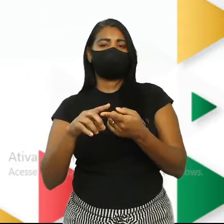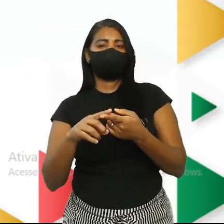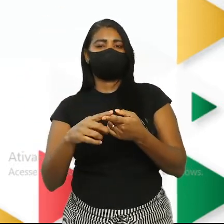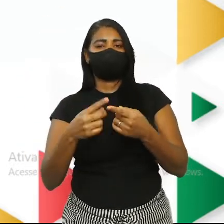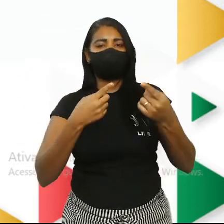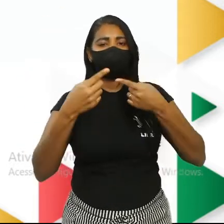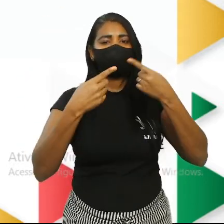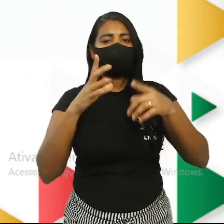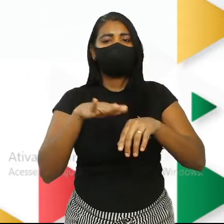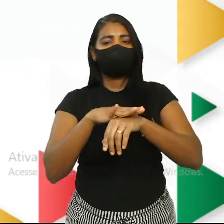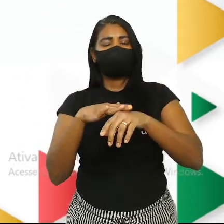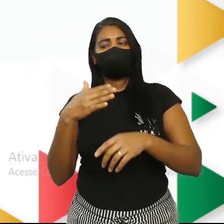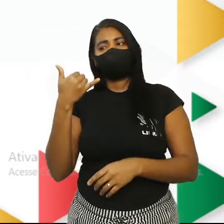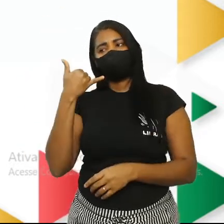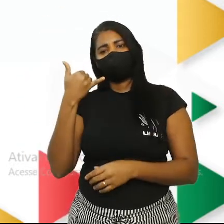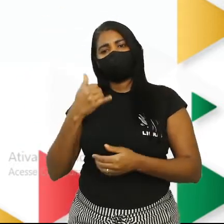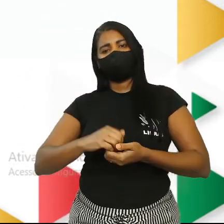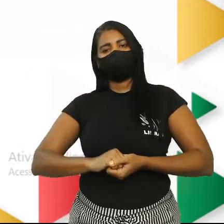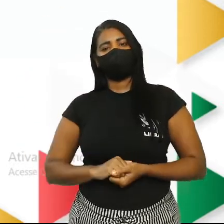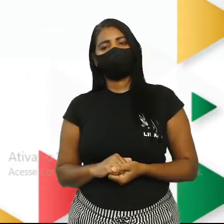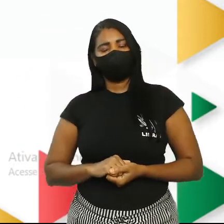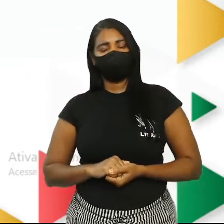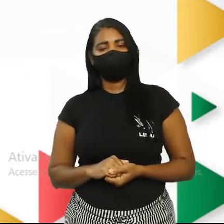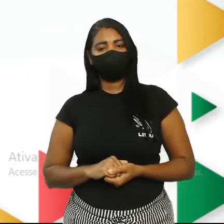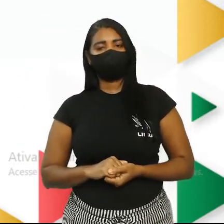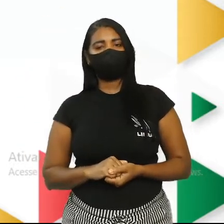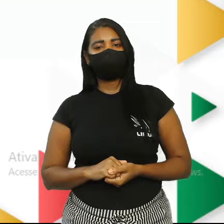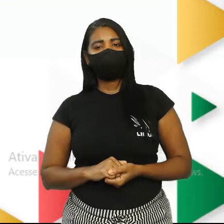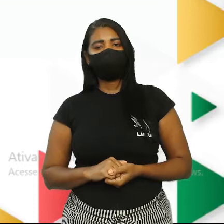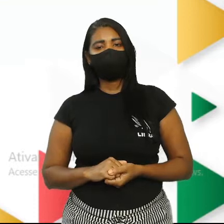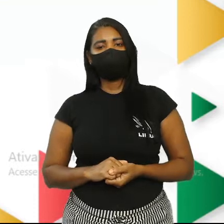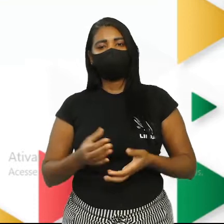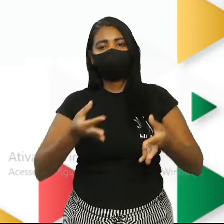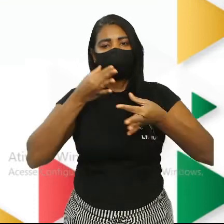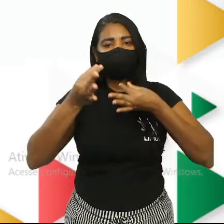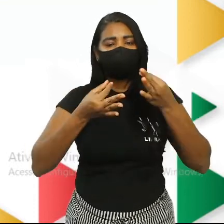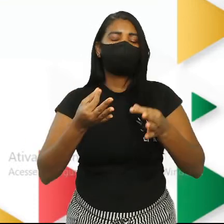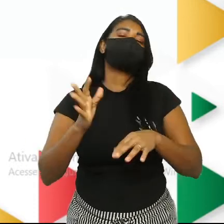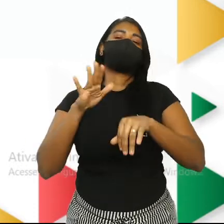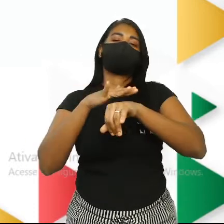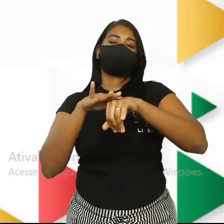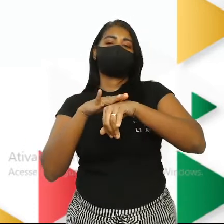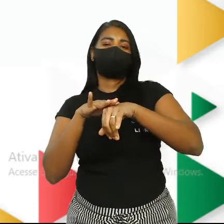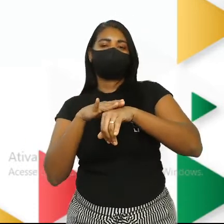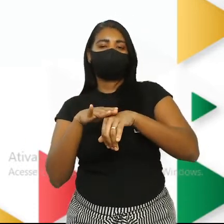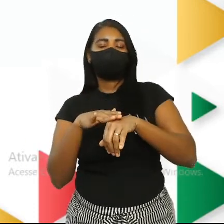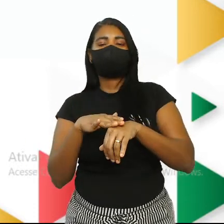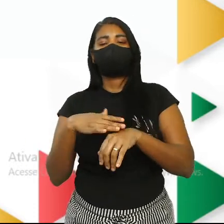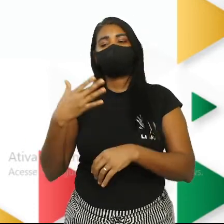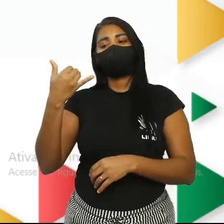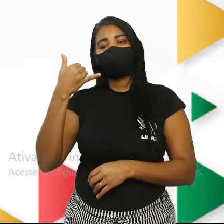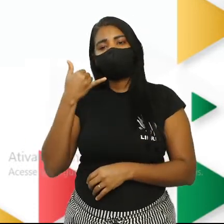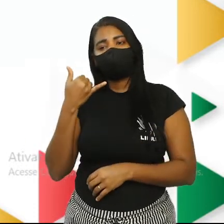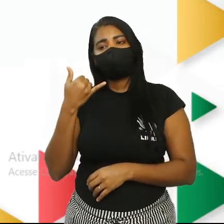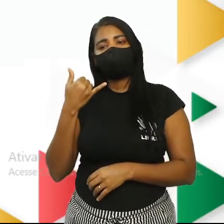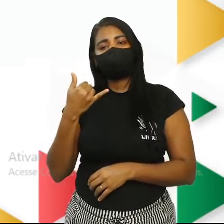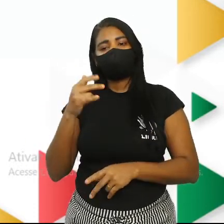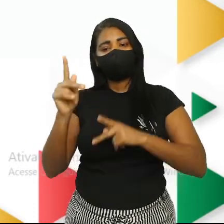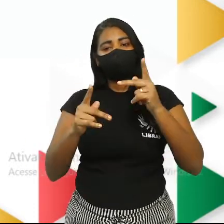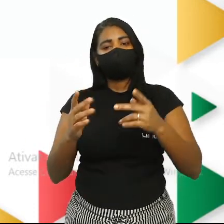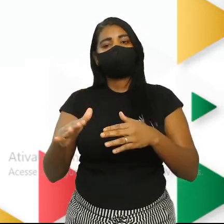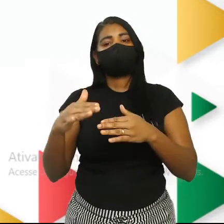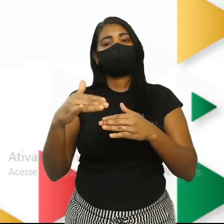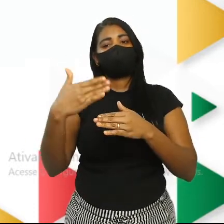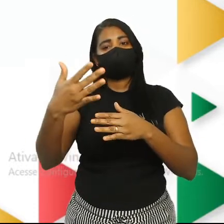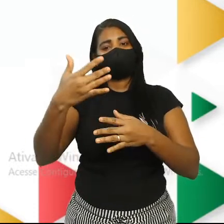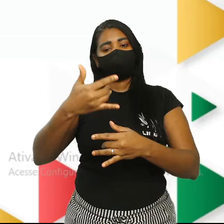dialogando diretamente com o celular. Então, é um diálogo entre o ator, né, o artista, e o público que está aí do